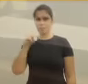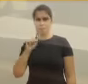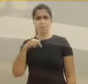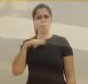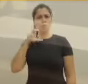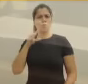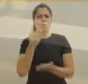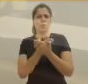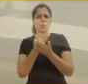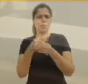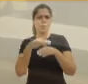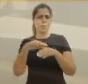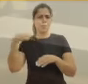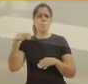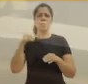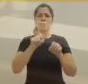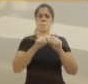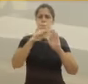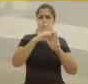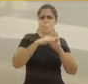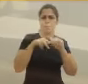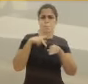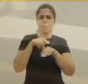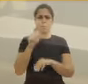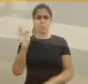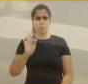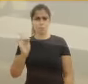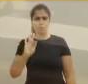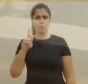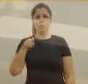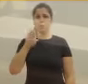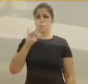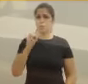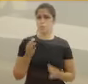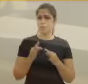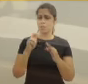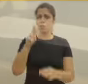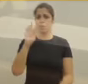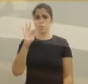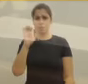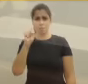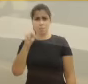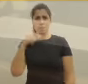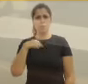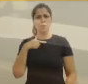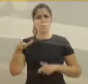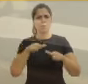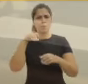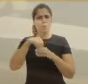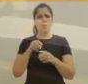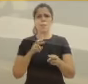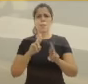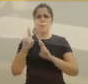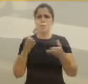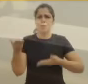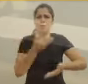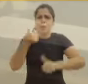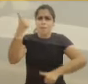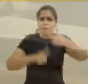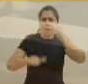estudante de mestrado do Programa de Pós-Graduação em Biotecnologia da UFIS. Bom, meu trabalho está relacionado à